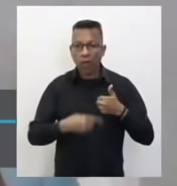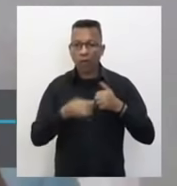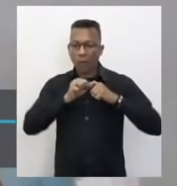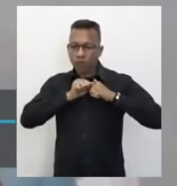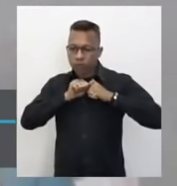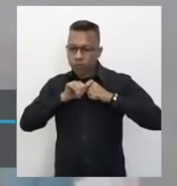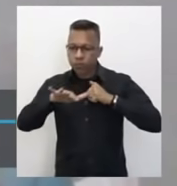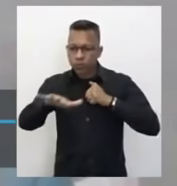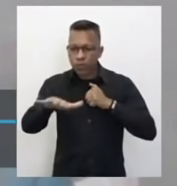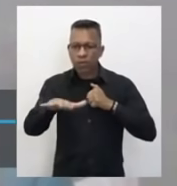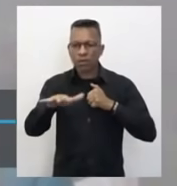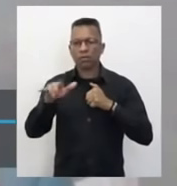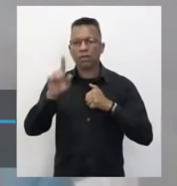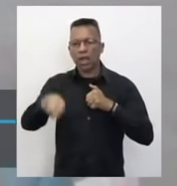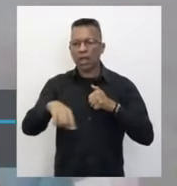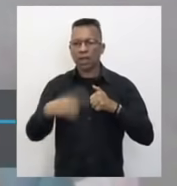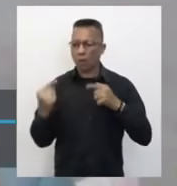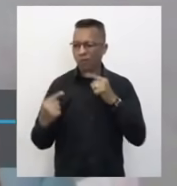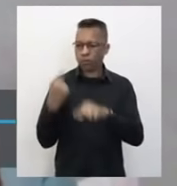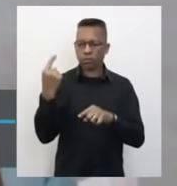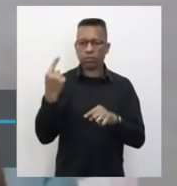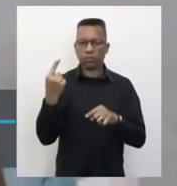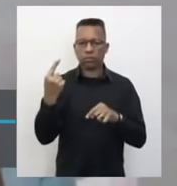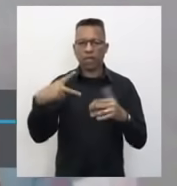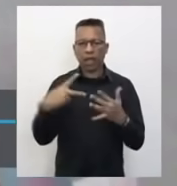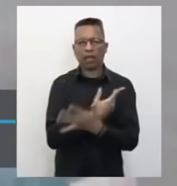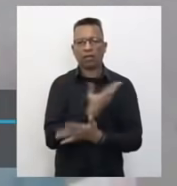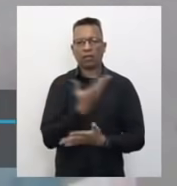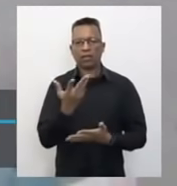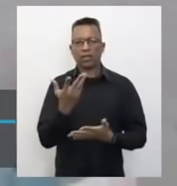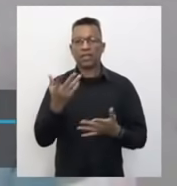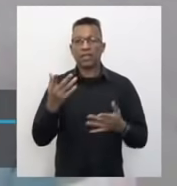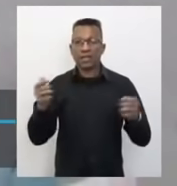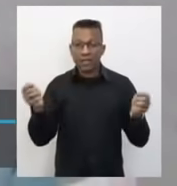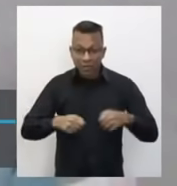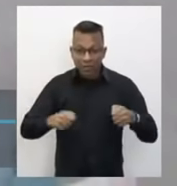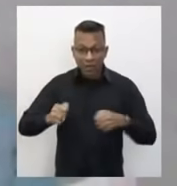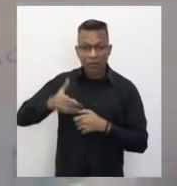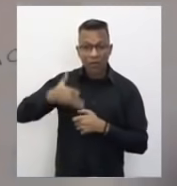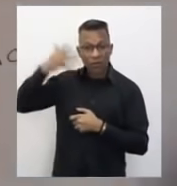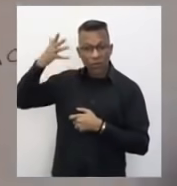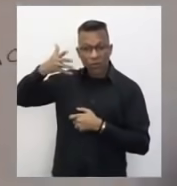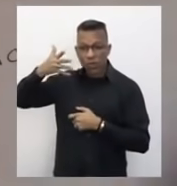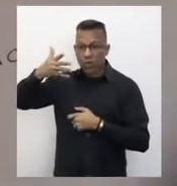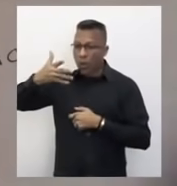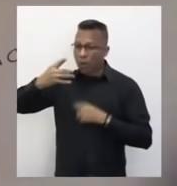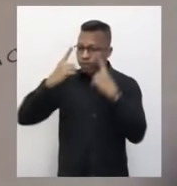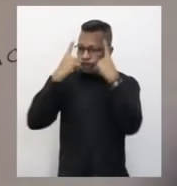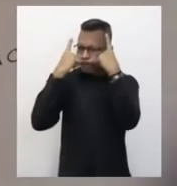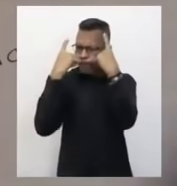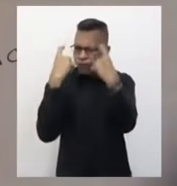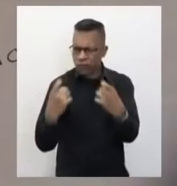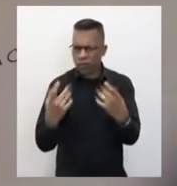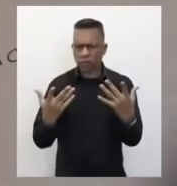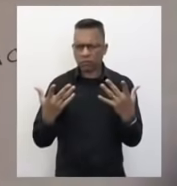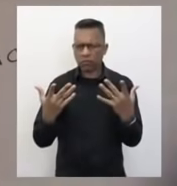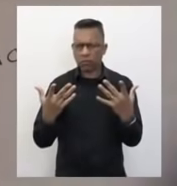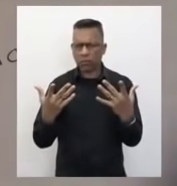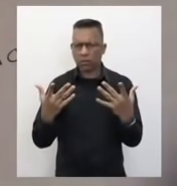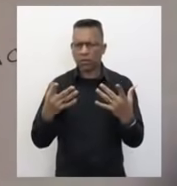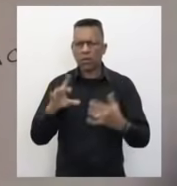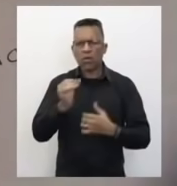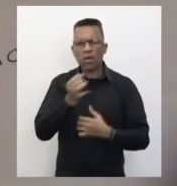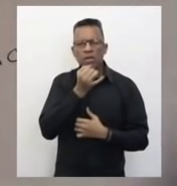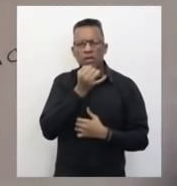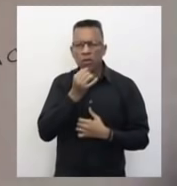algo que não é adequado e pode gerar um discurso de ódio? O que será que